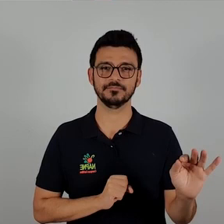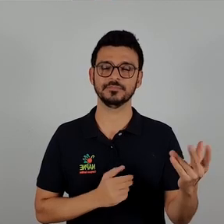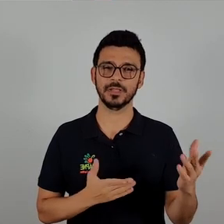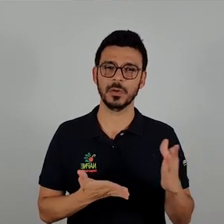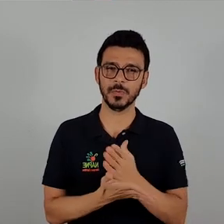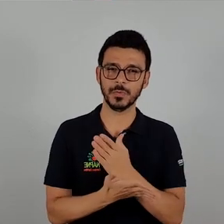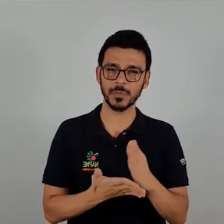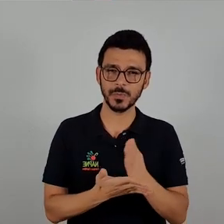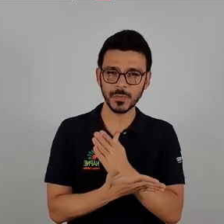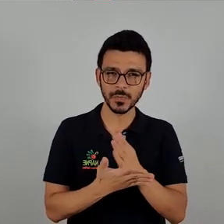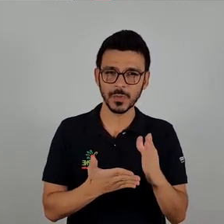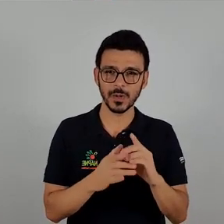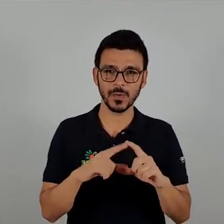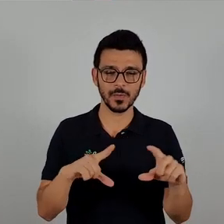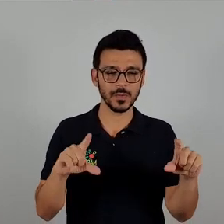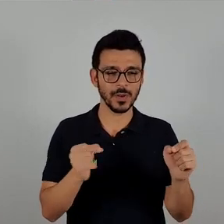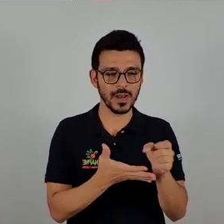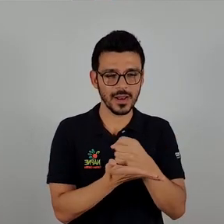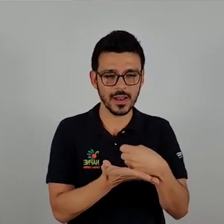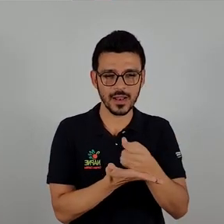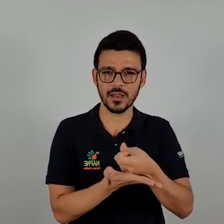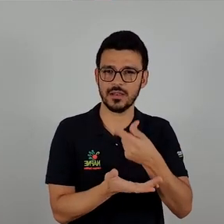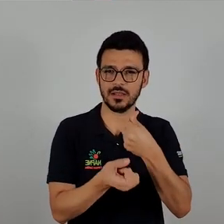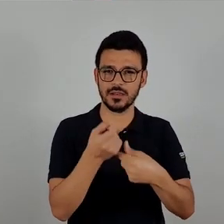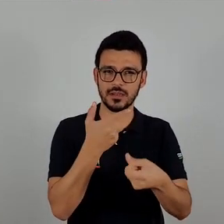como se nada tivesse acontecendo.